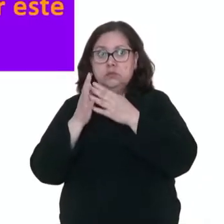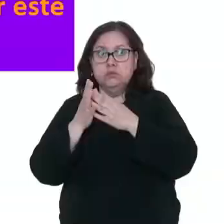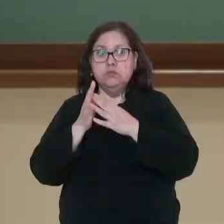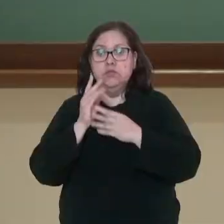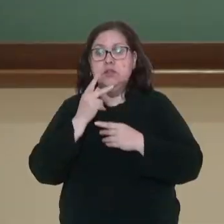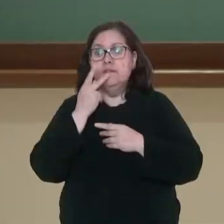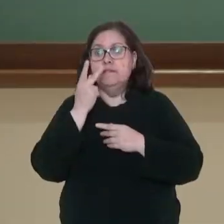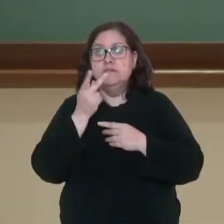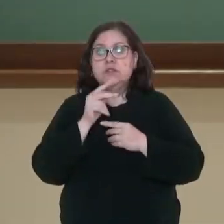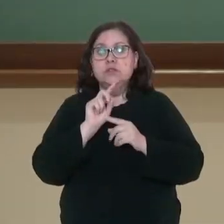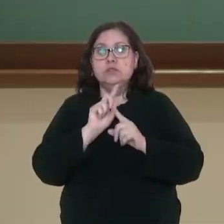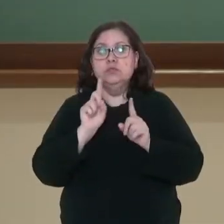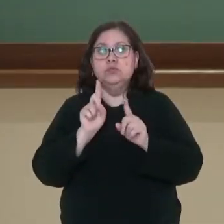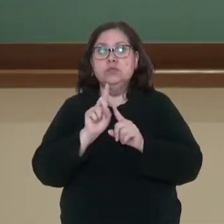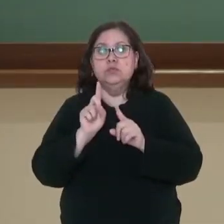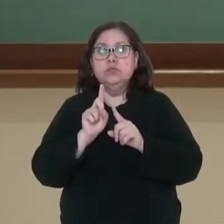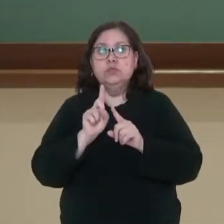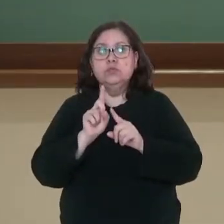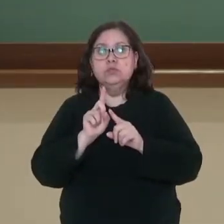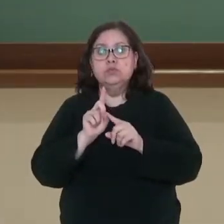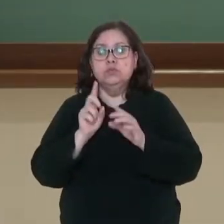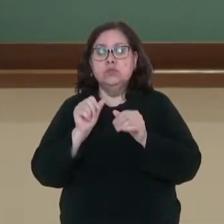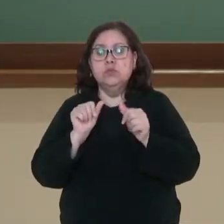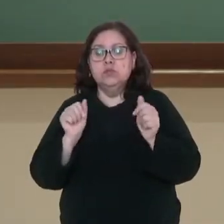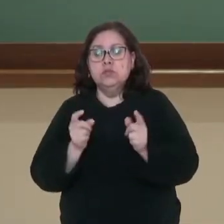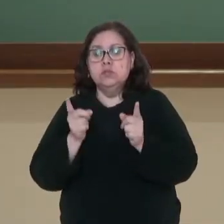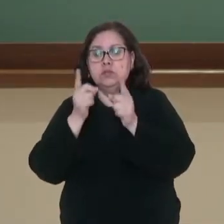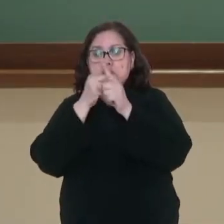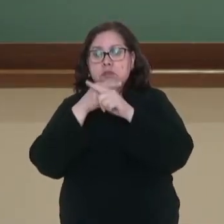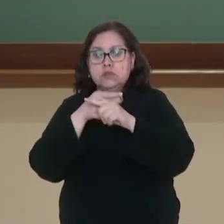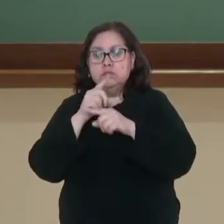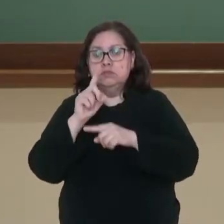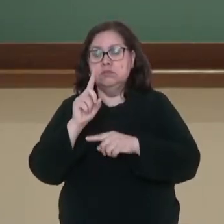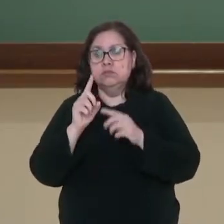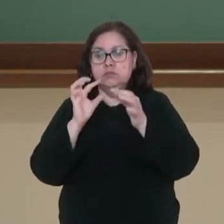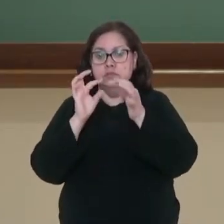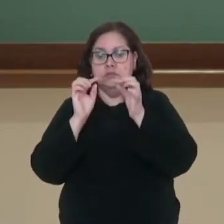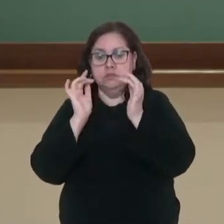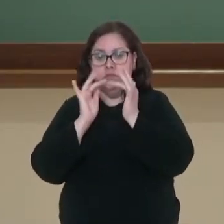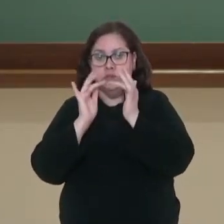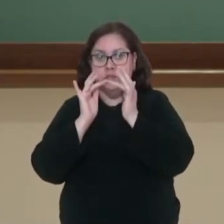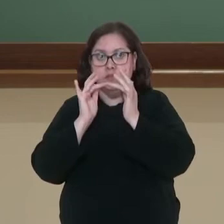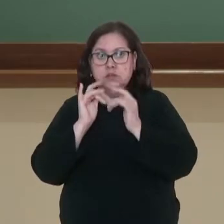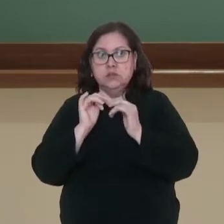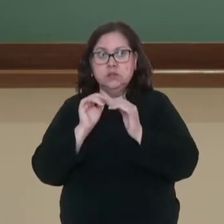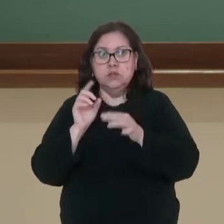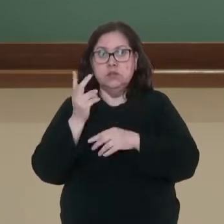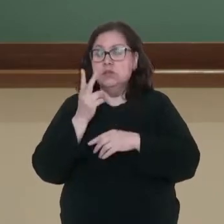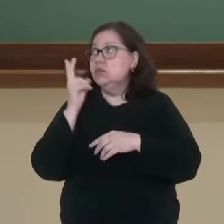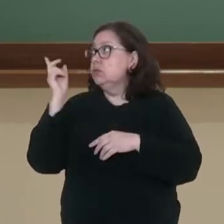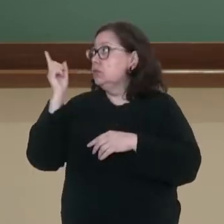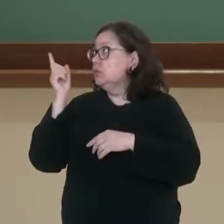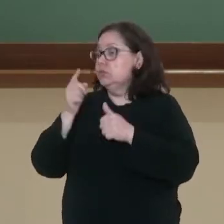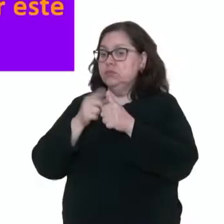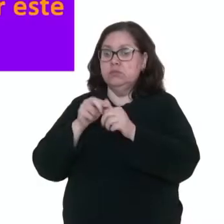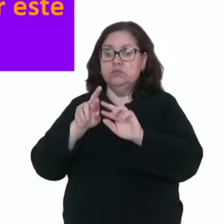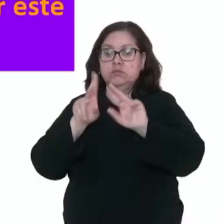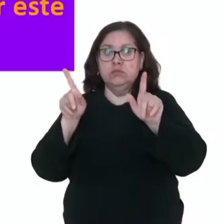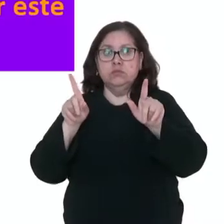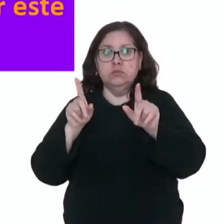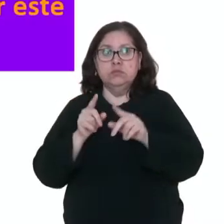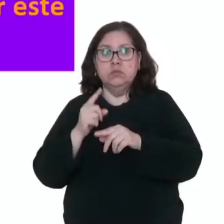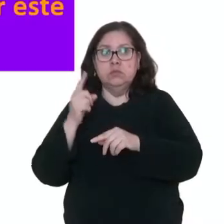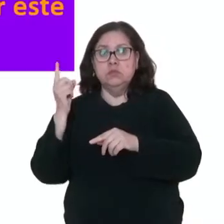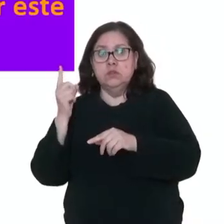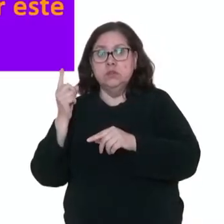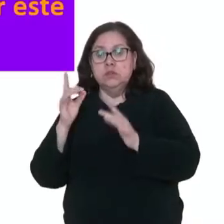gente chama lá de linkage ou ligação gênica. Na primeira, então, temos alelos em diferentes cromossomos e na segunda esses